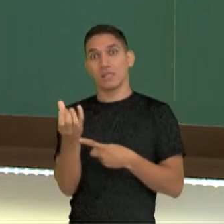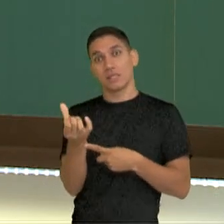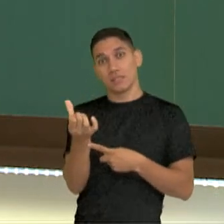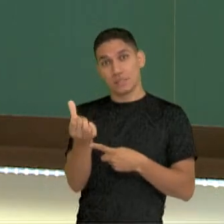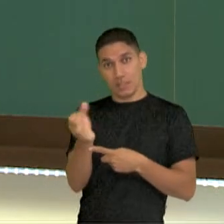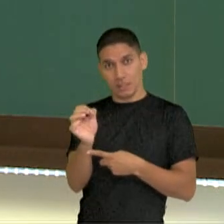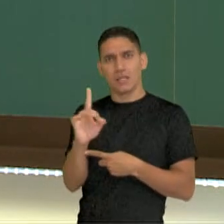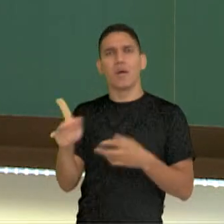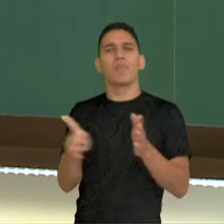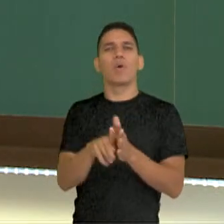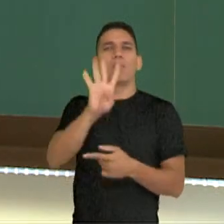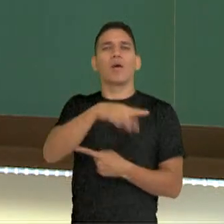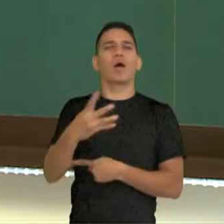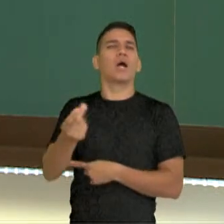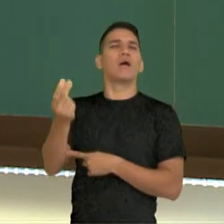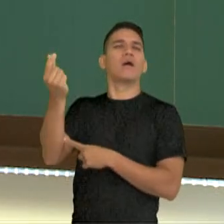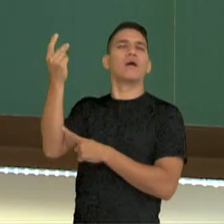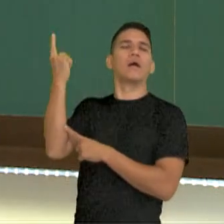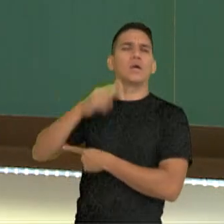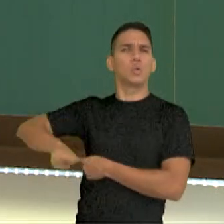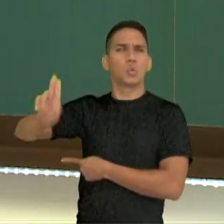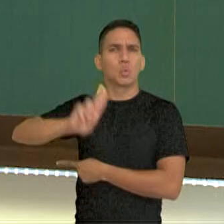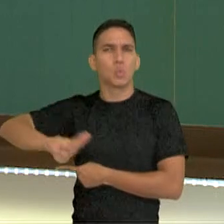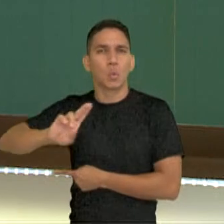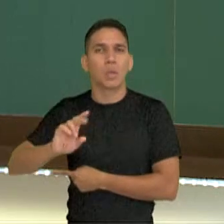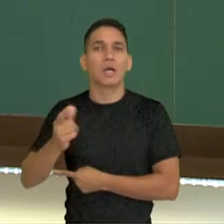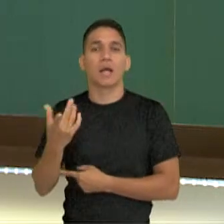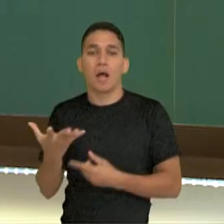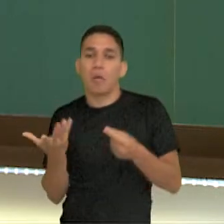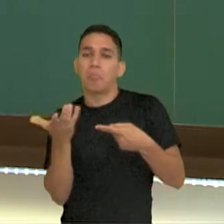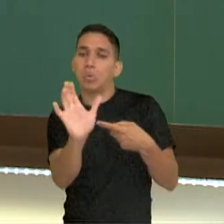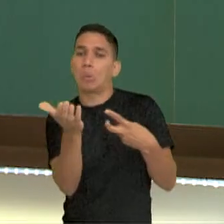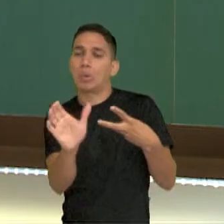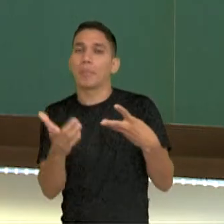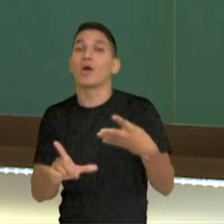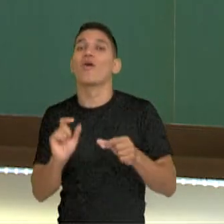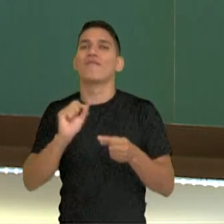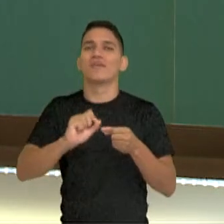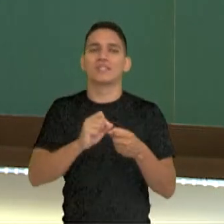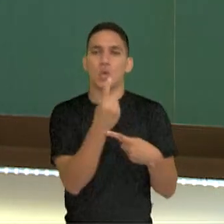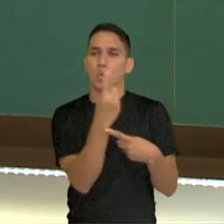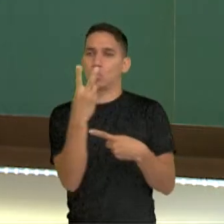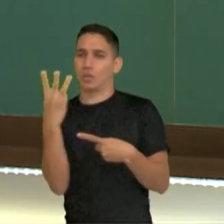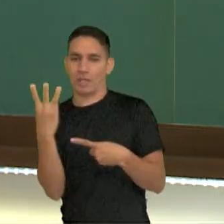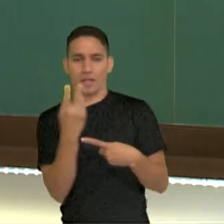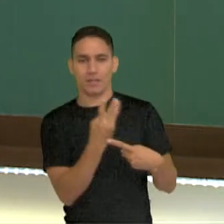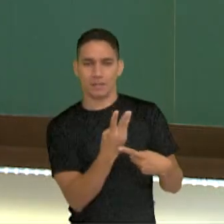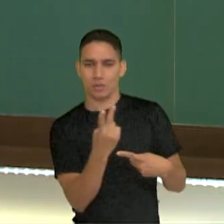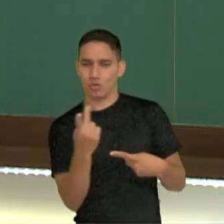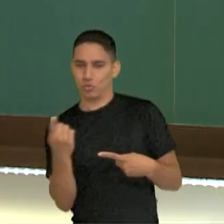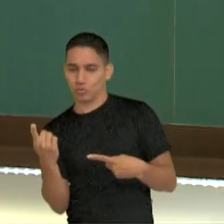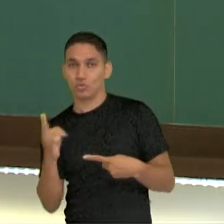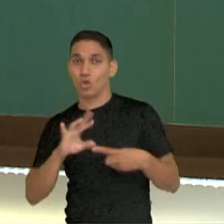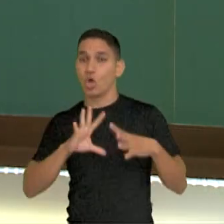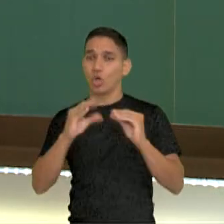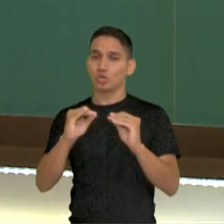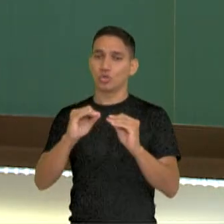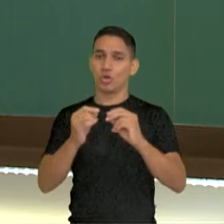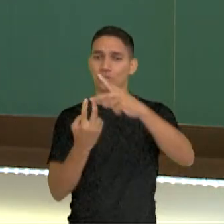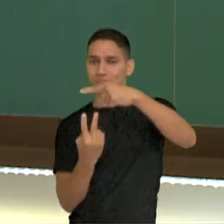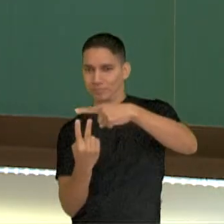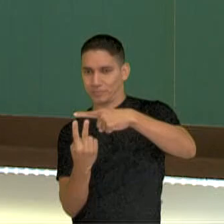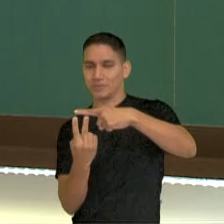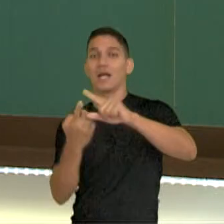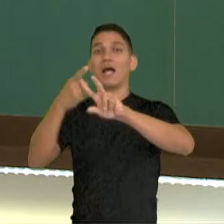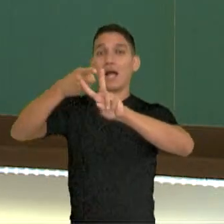daquela tabelinha de muito tempo atrás, em que a gente completava fazendo 1, 2, 3, 3, 2, 1, todo mundo sobre 2 e a